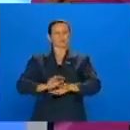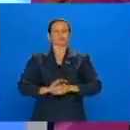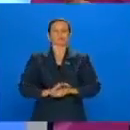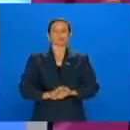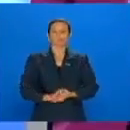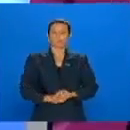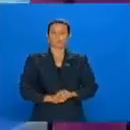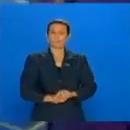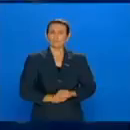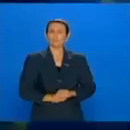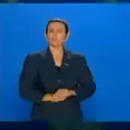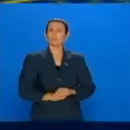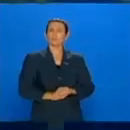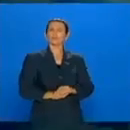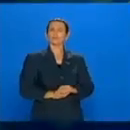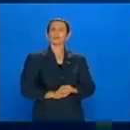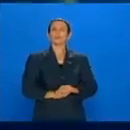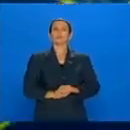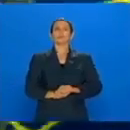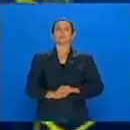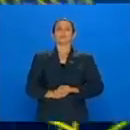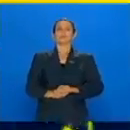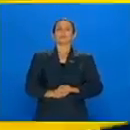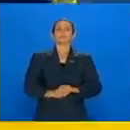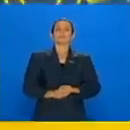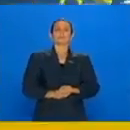para finalizar isso,